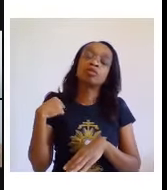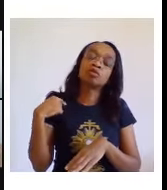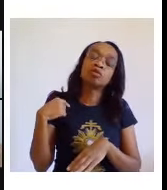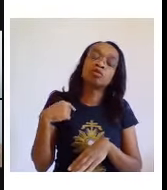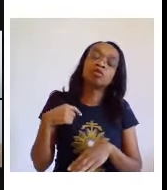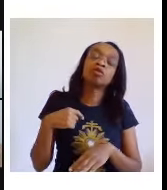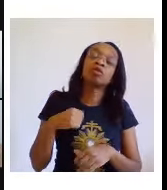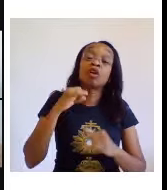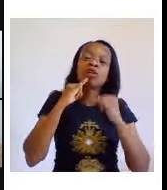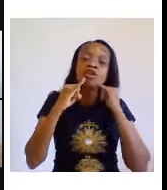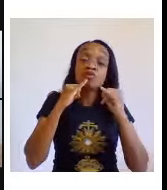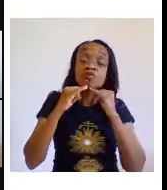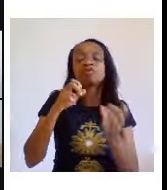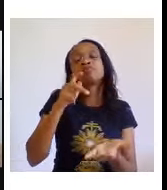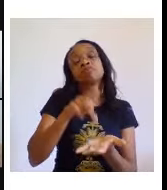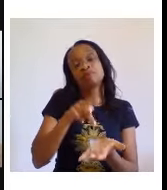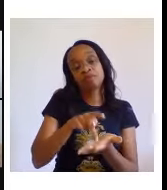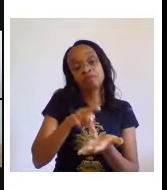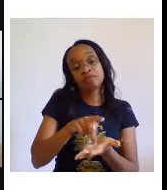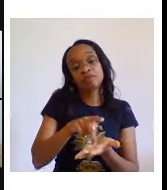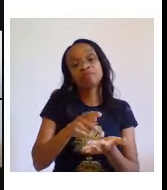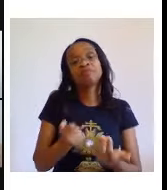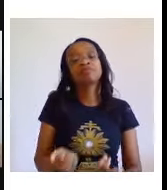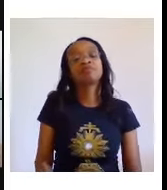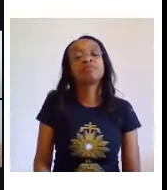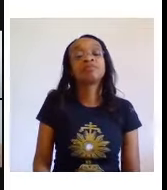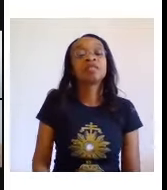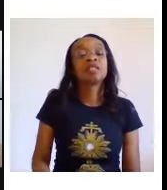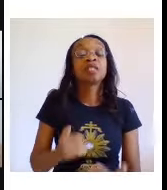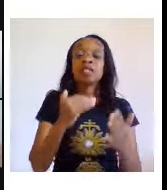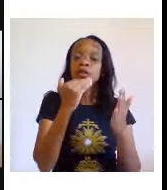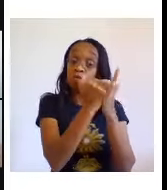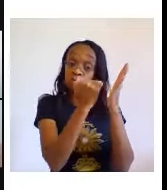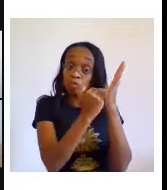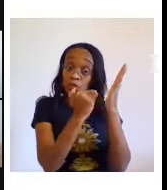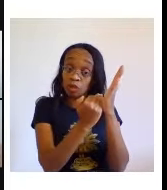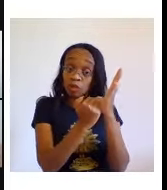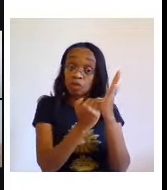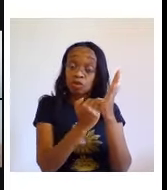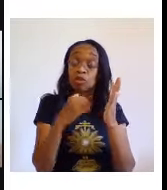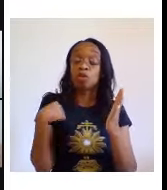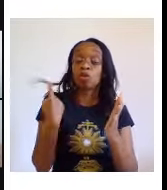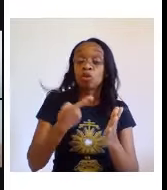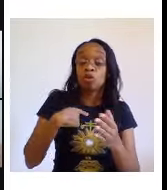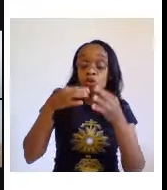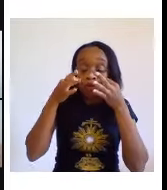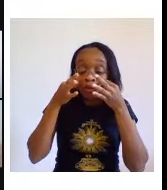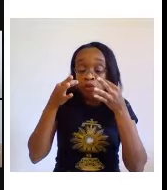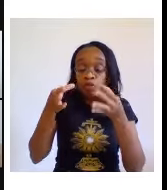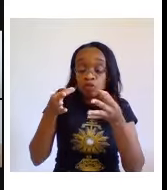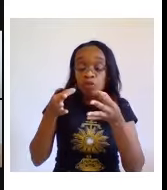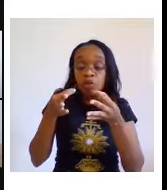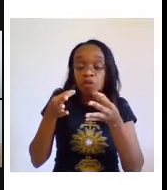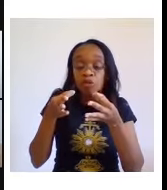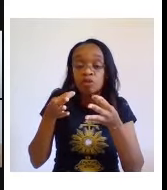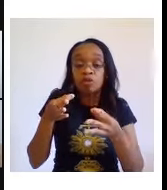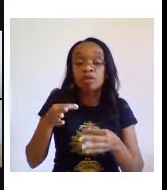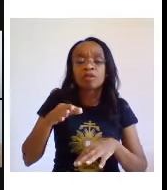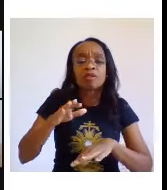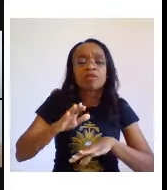né, na informação. Então, diante desse último relatório, que tivemos acesso a mais de 14